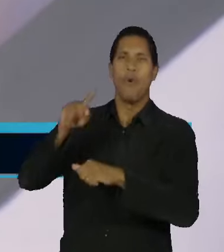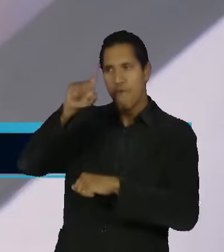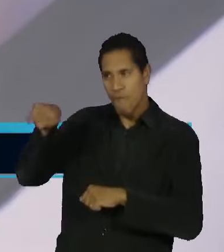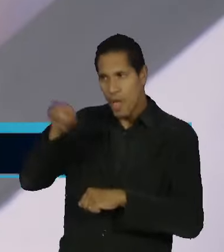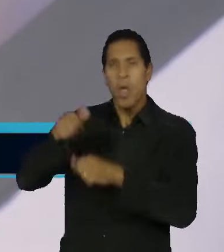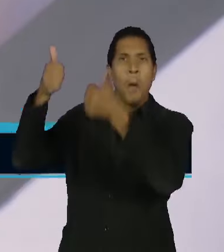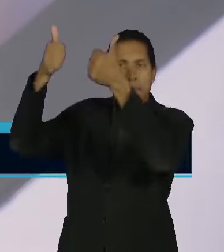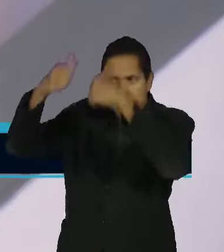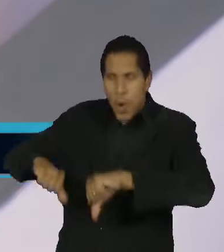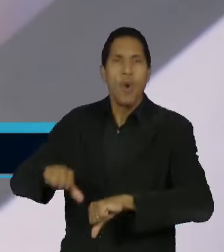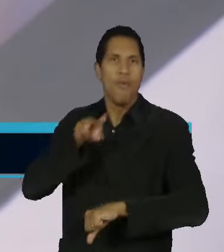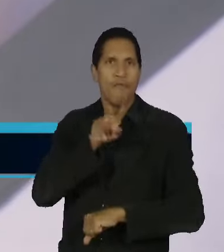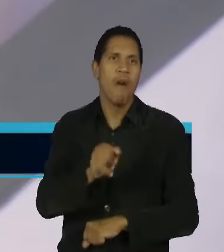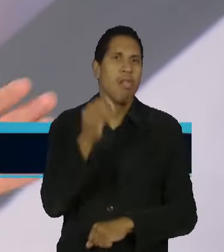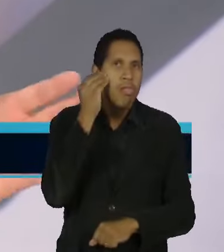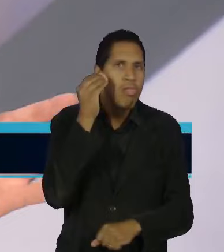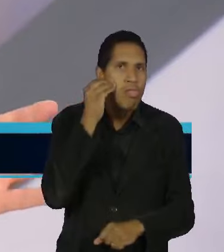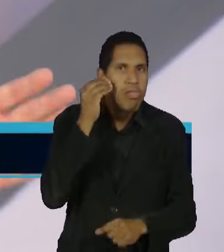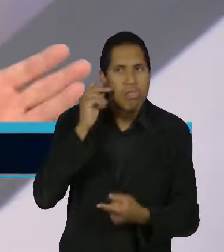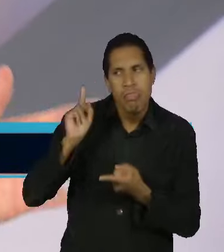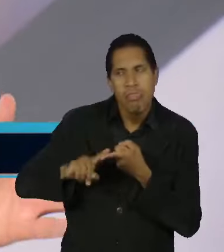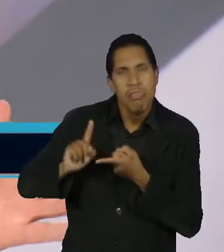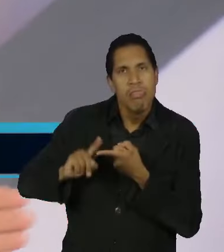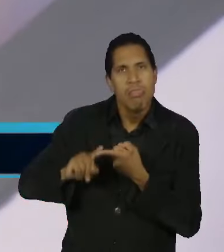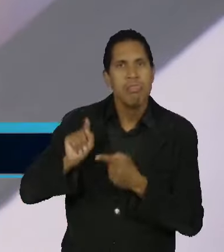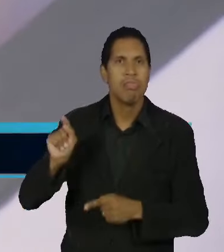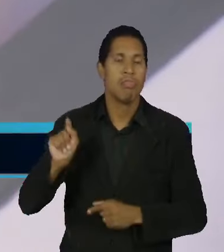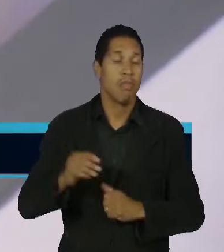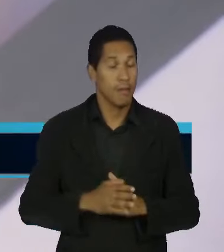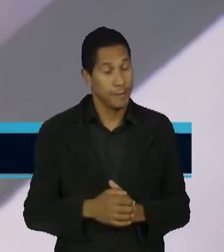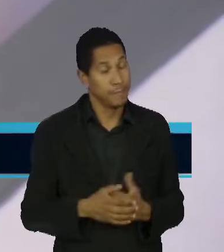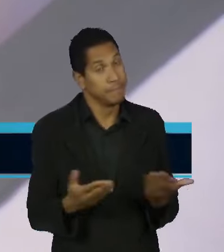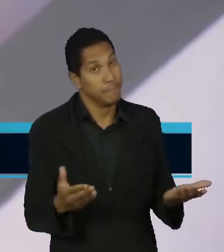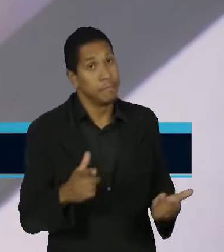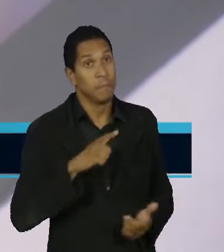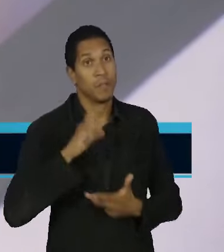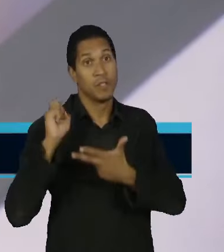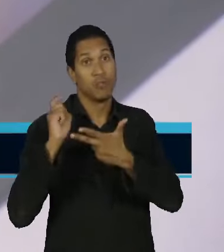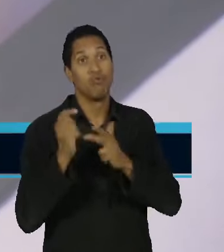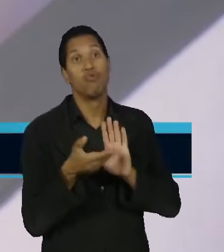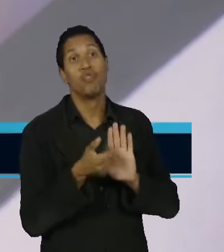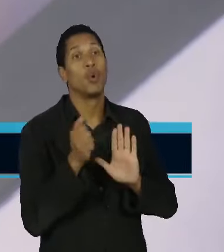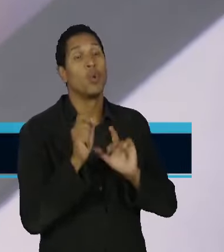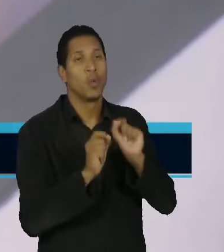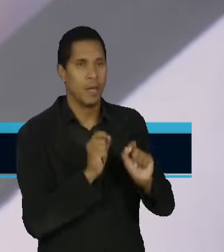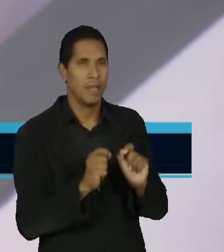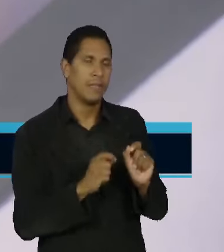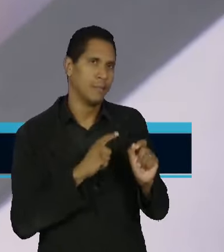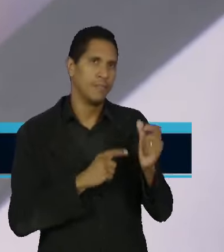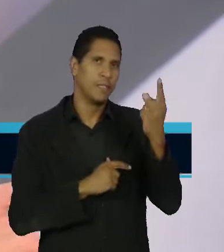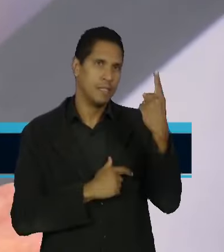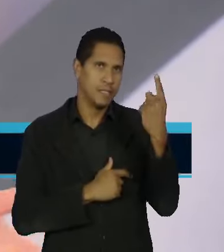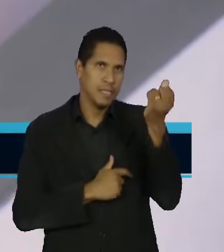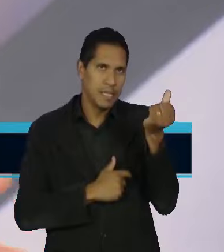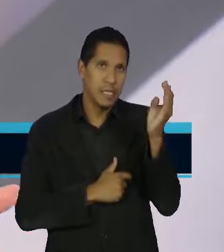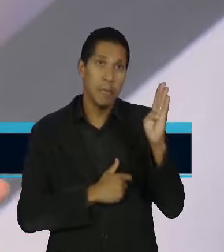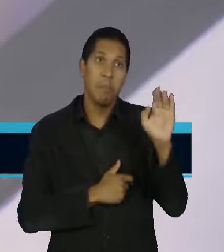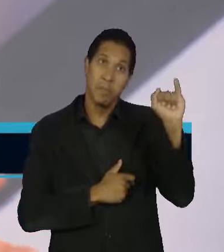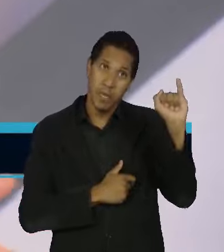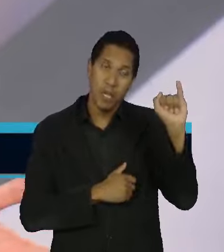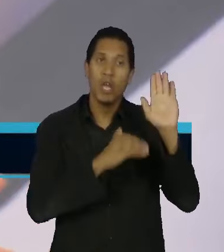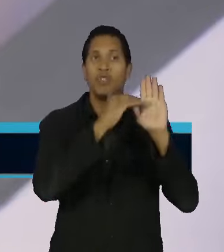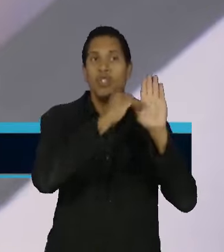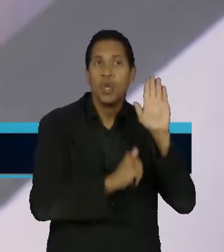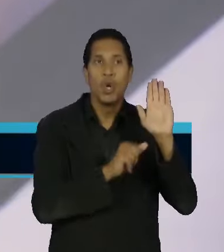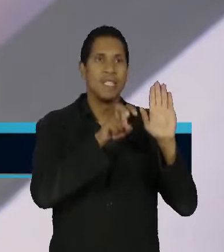o o governo o Executivo só cortou uma parte 5 bilhões dos 16 bilhões de